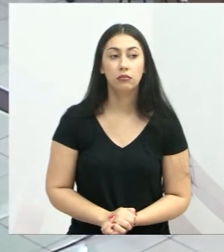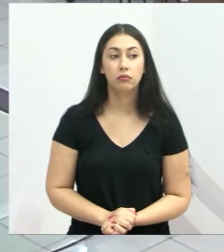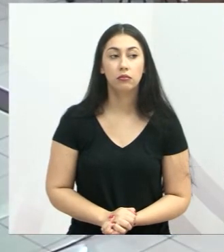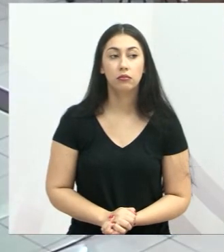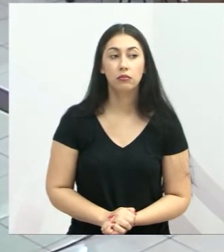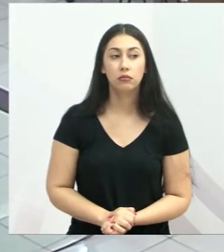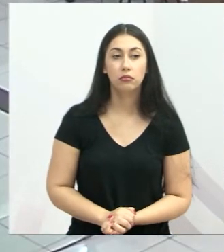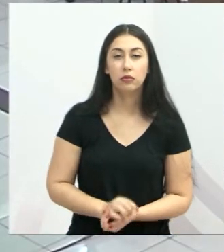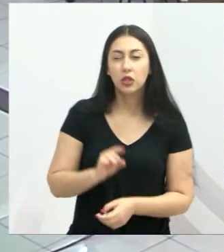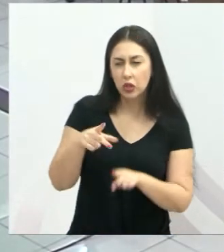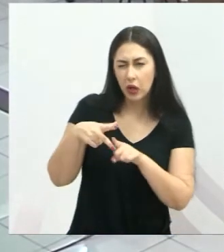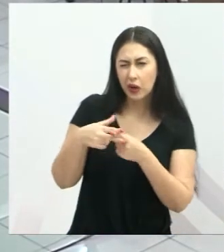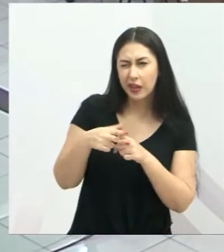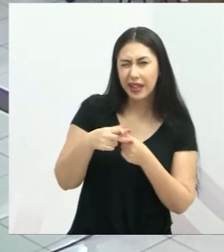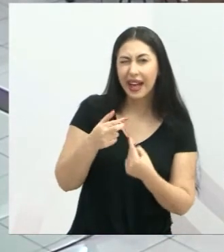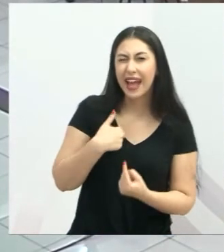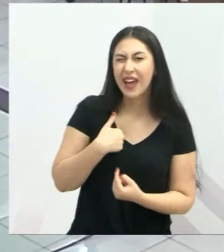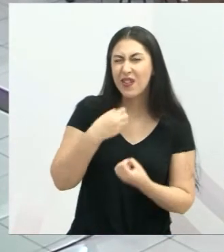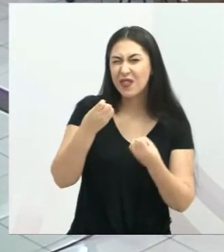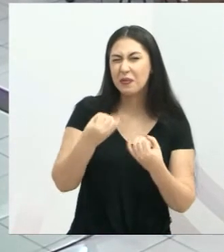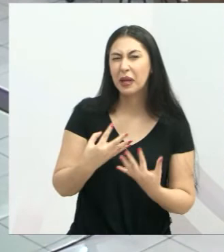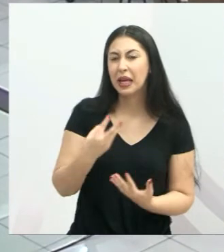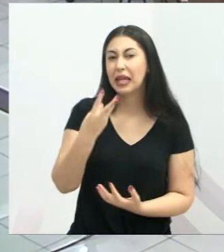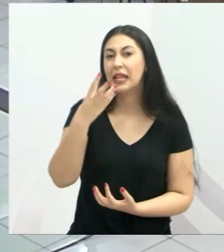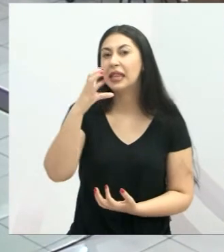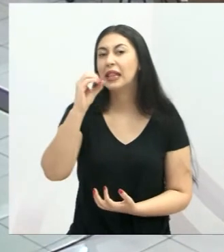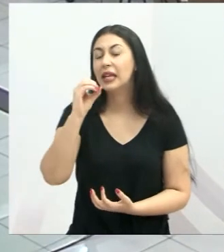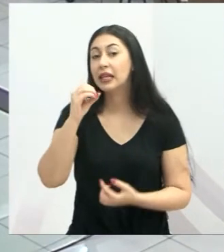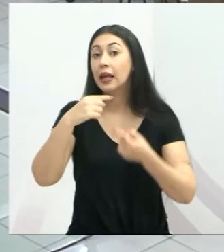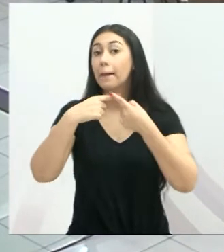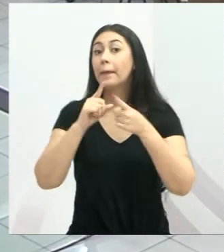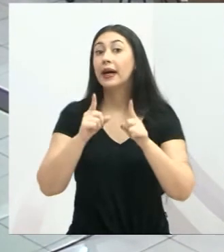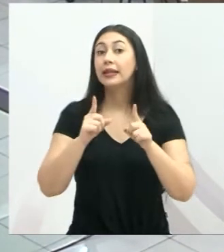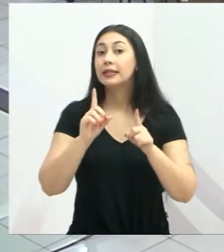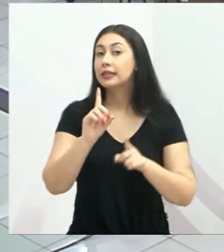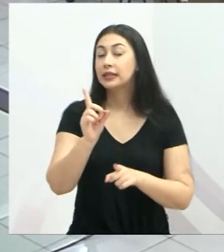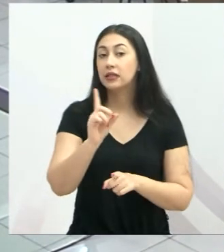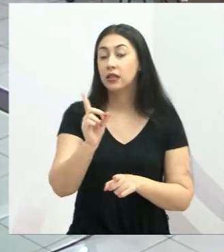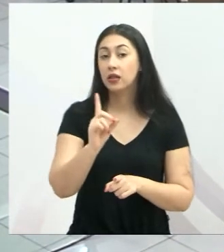Desculpa, só fazendo uma correção, eu falei que são 30 médicos, mas até o dia 30 está